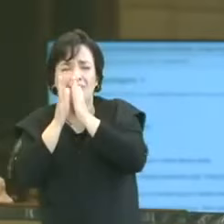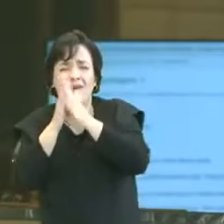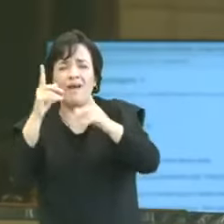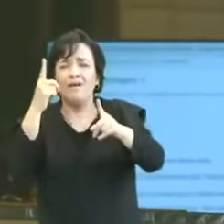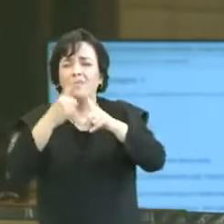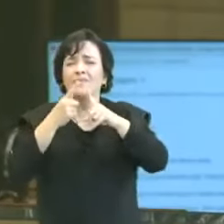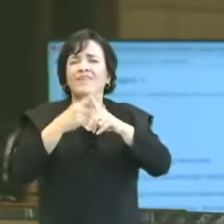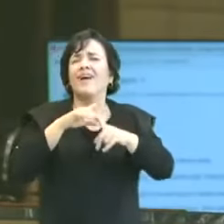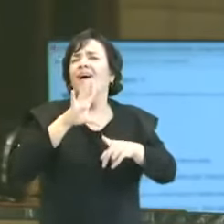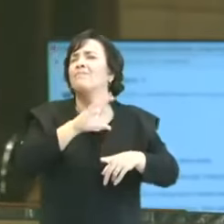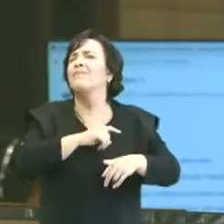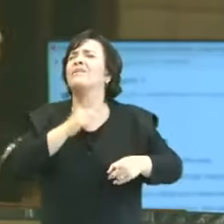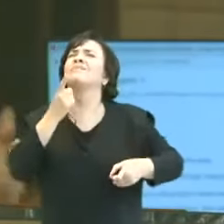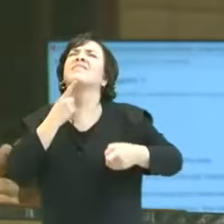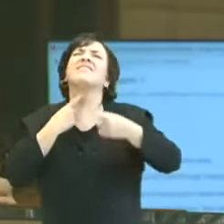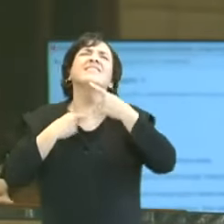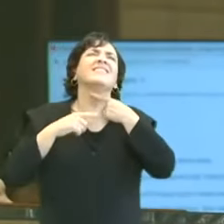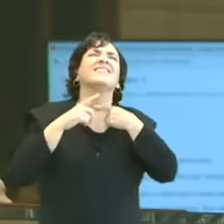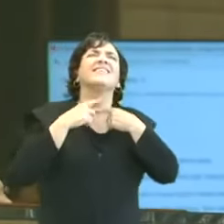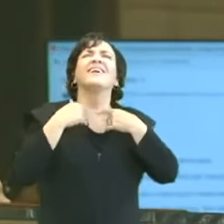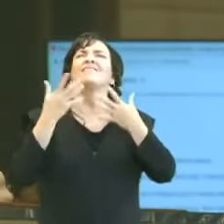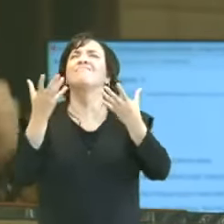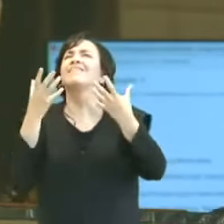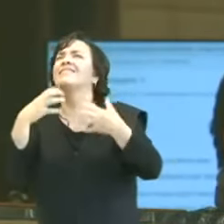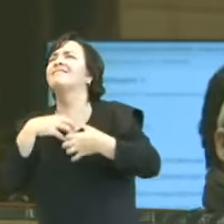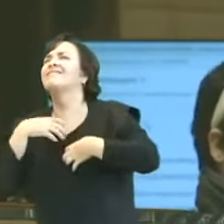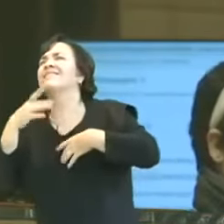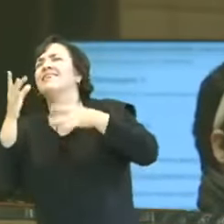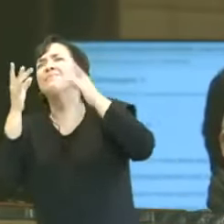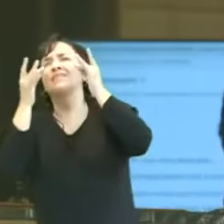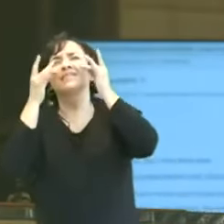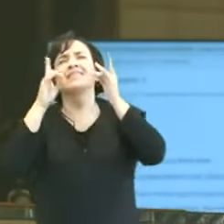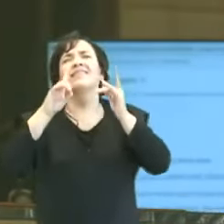Senhor, porque queremos tua presença. Que possamos ir